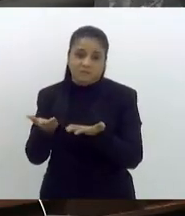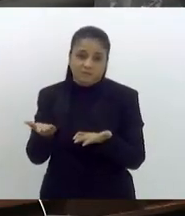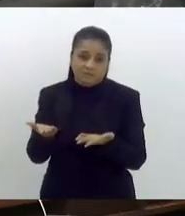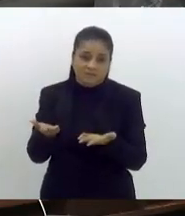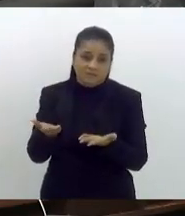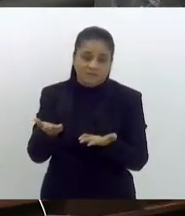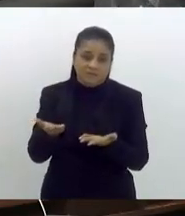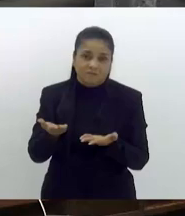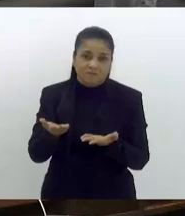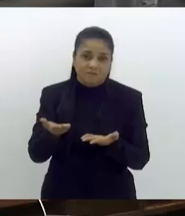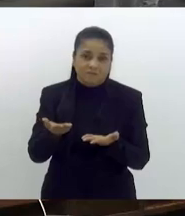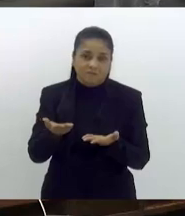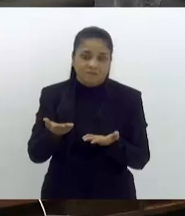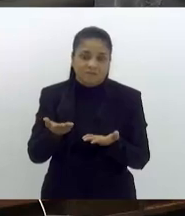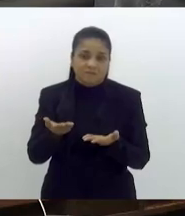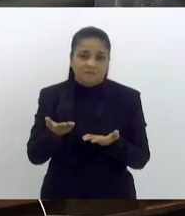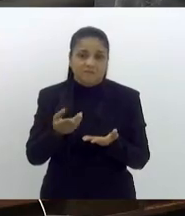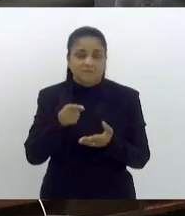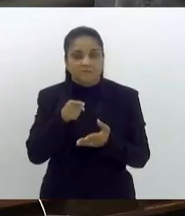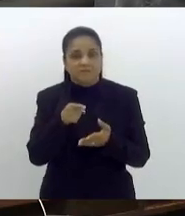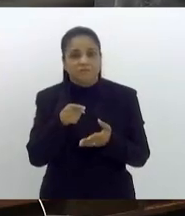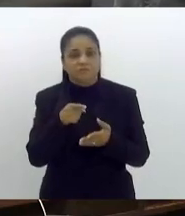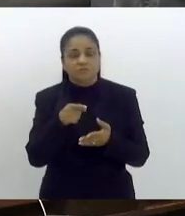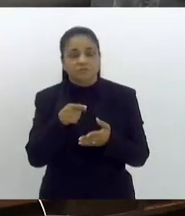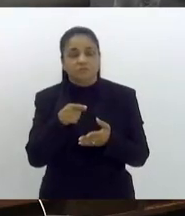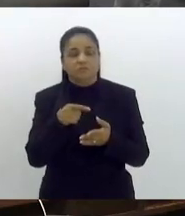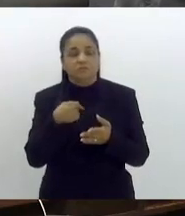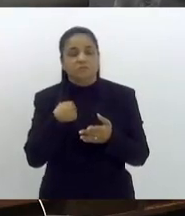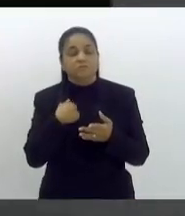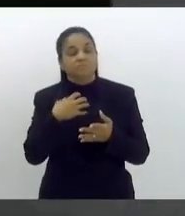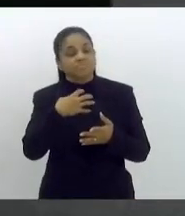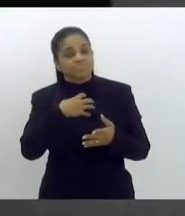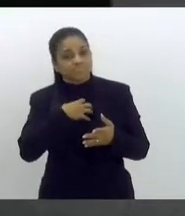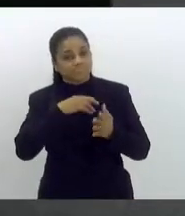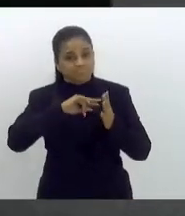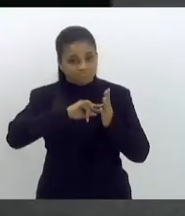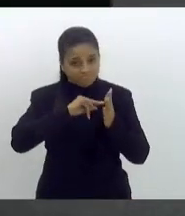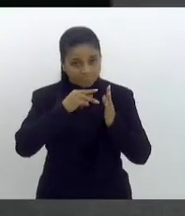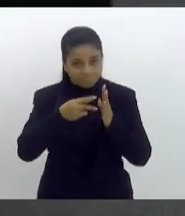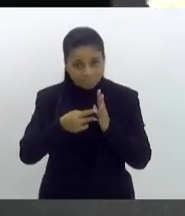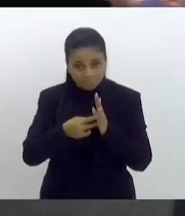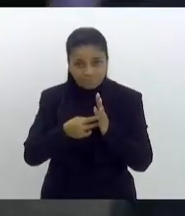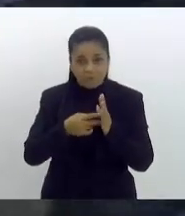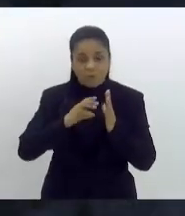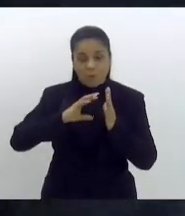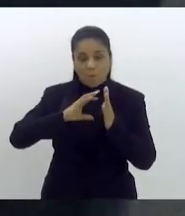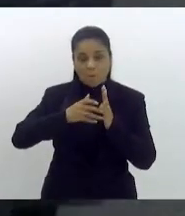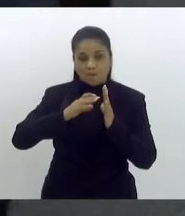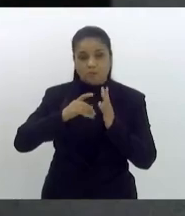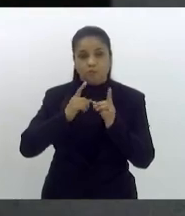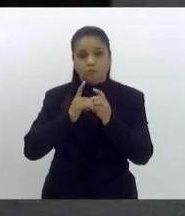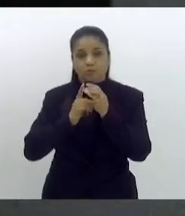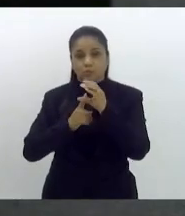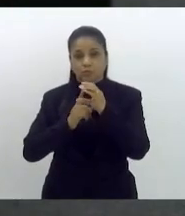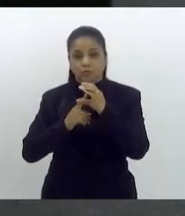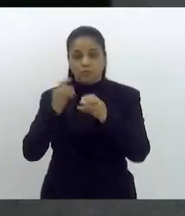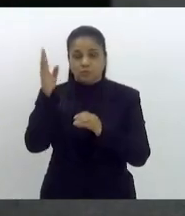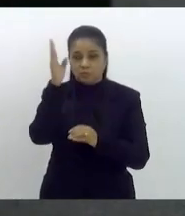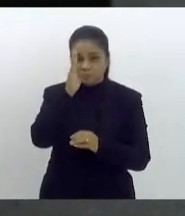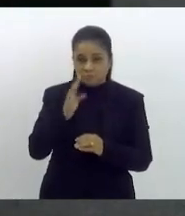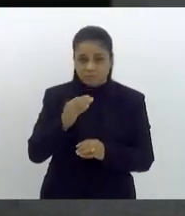a conclusão de vossa excelência eu vou proferir a chamada nesse sentido nós aqui do Partido Comunista do Brasil